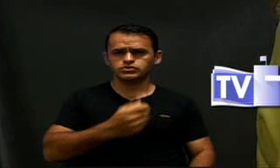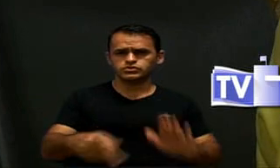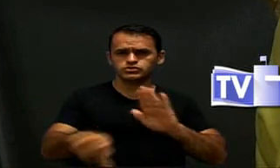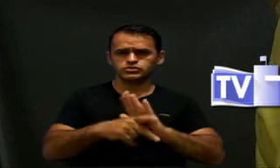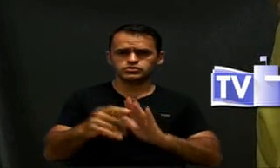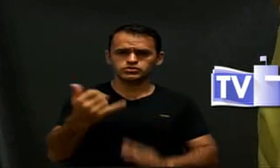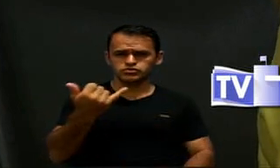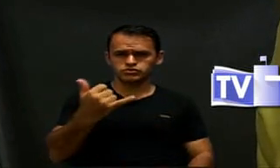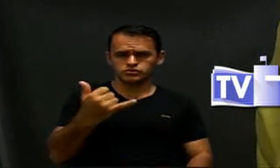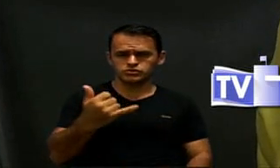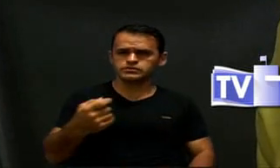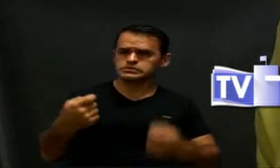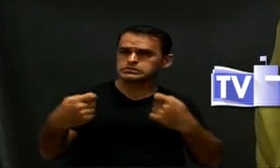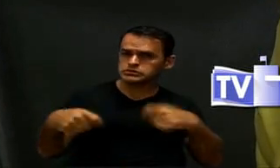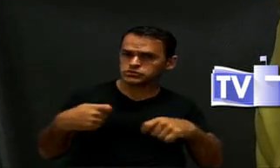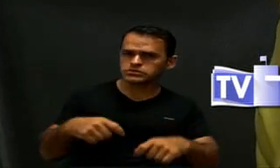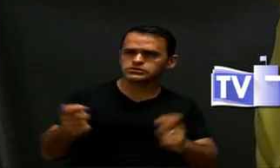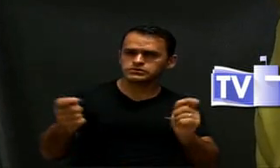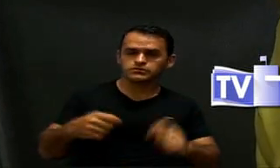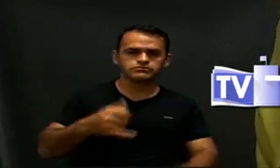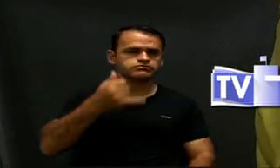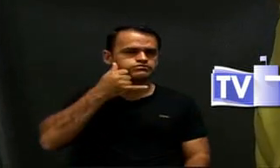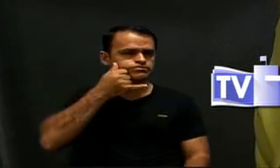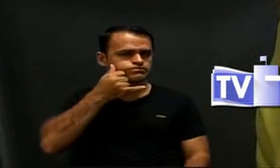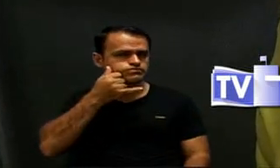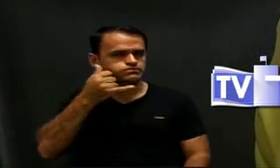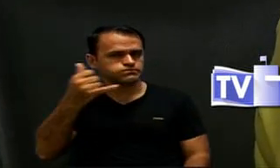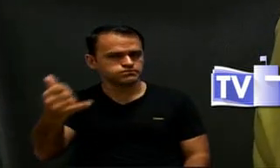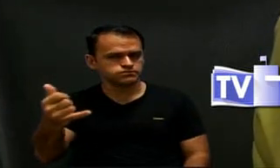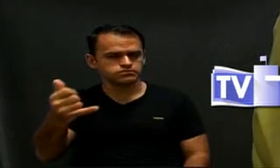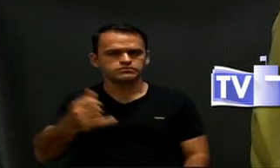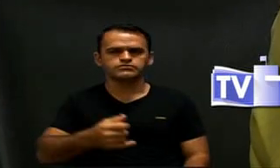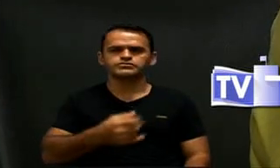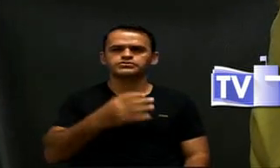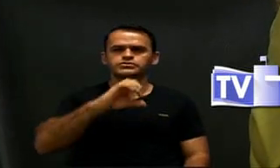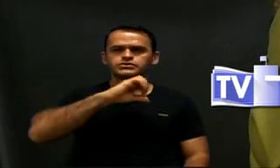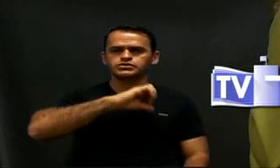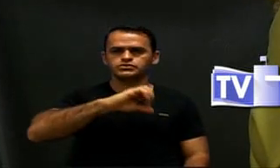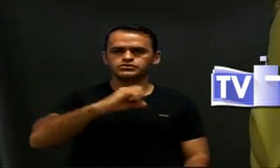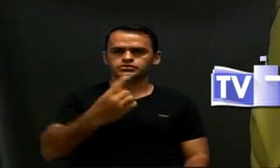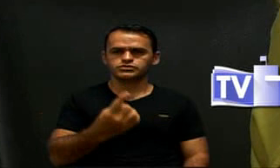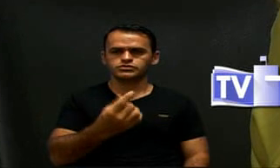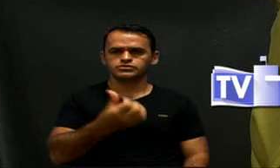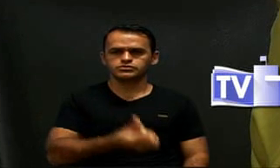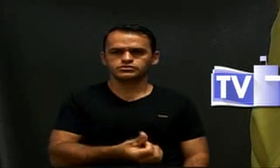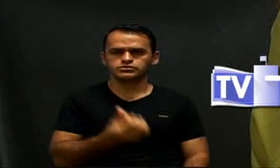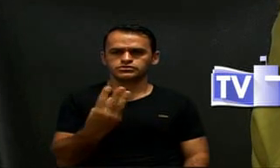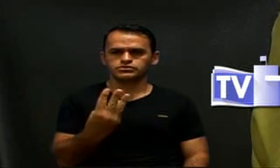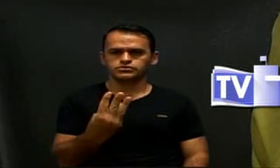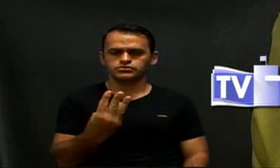necessitarem, possam ligar, tá, e ser atendidas. É o